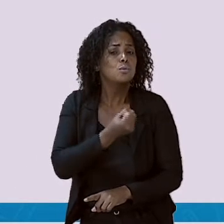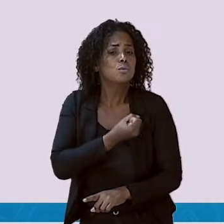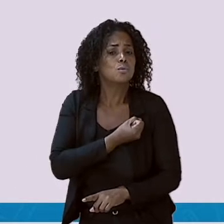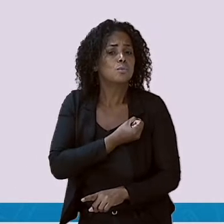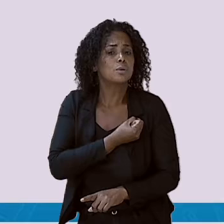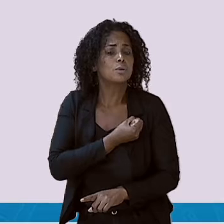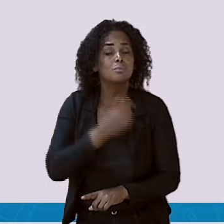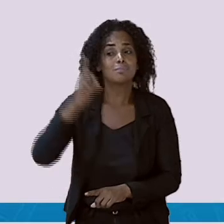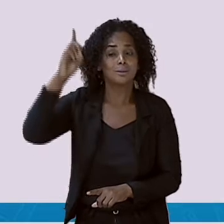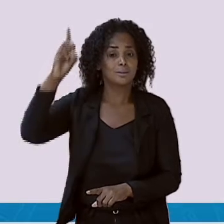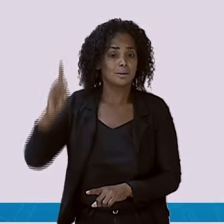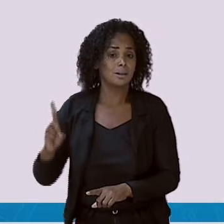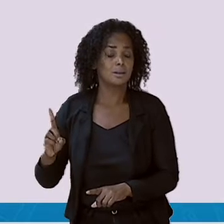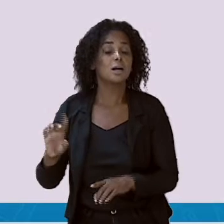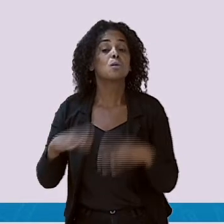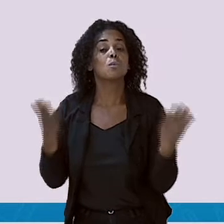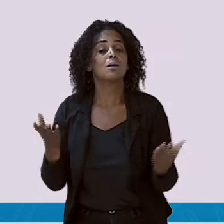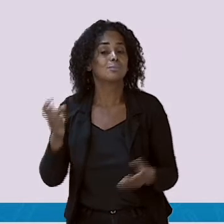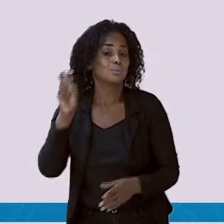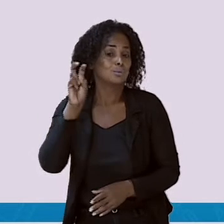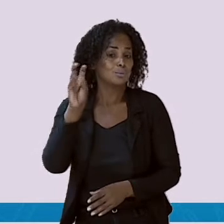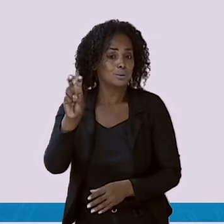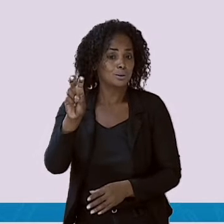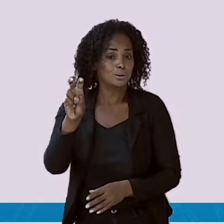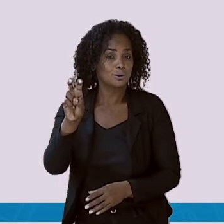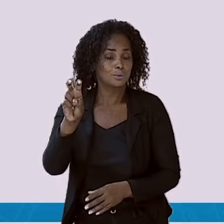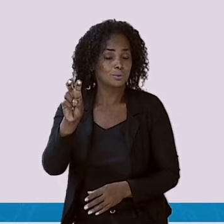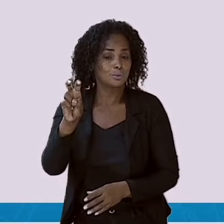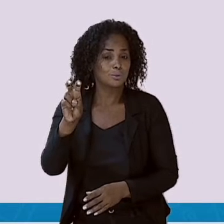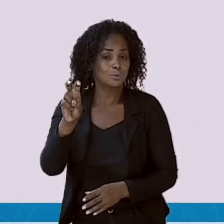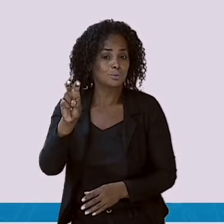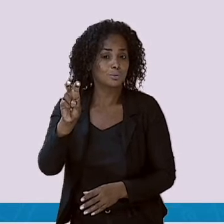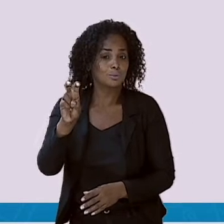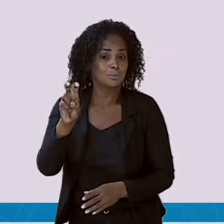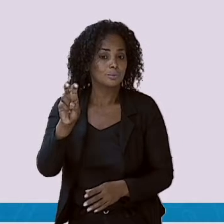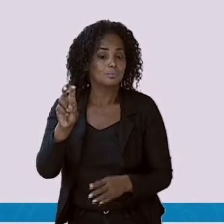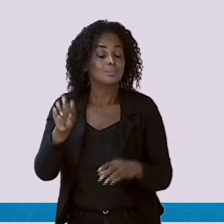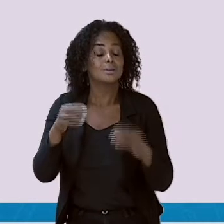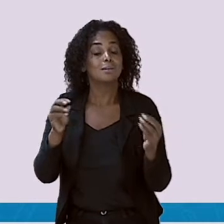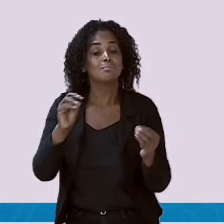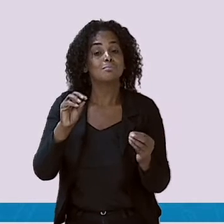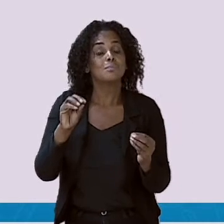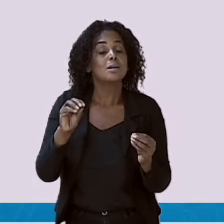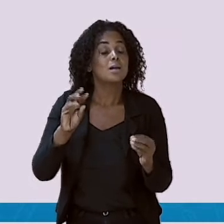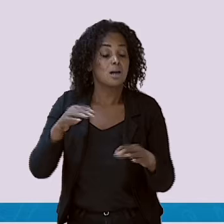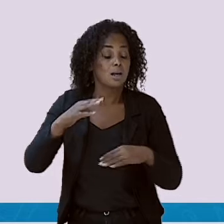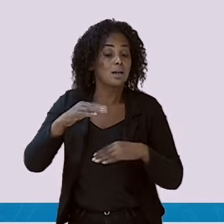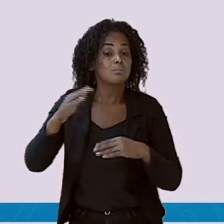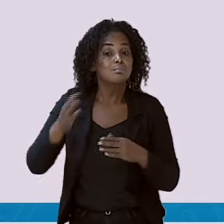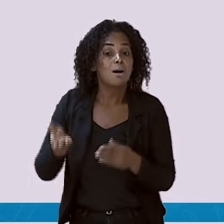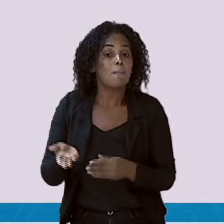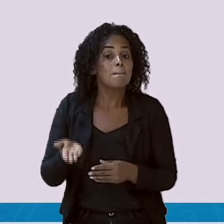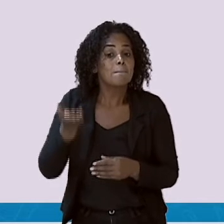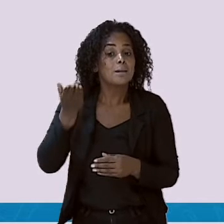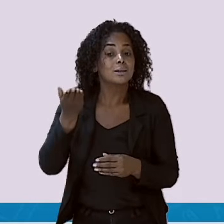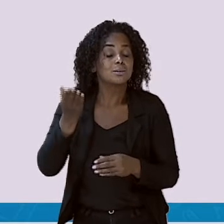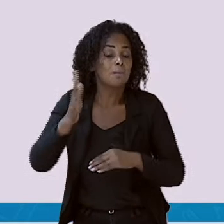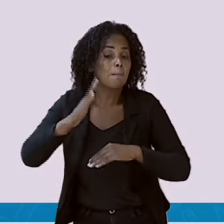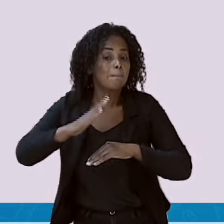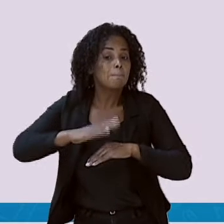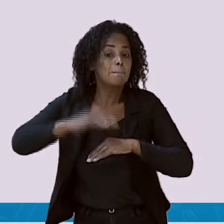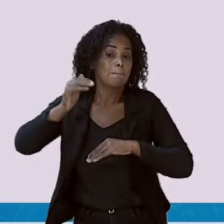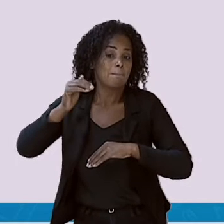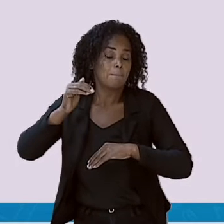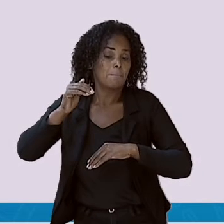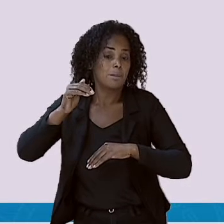a 5. Assim, eu arredondo para mais. Então, eu acrescento um número na dezena, tá?